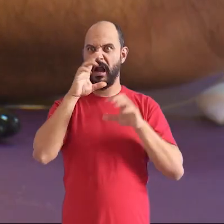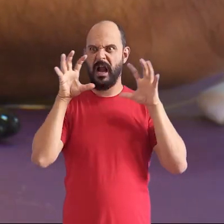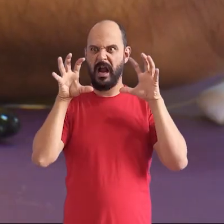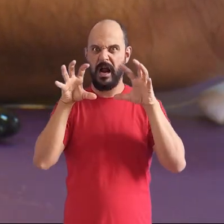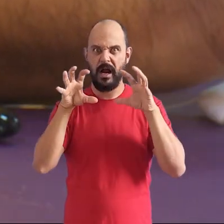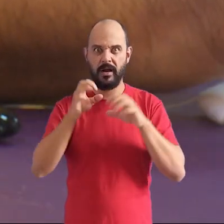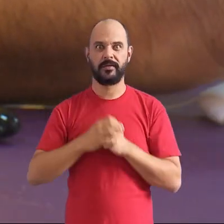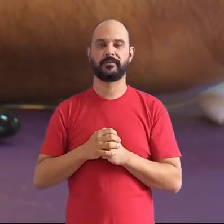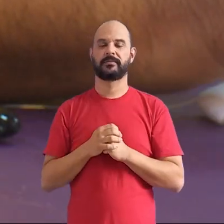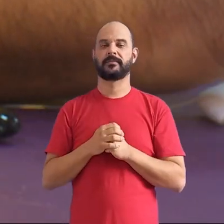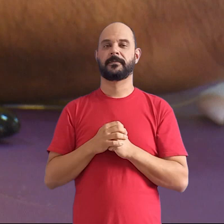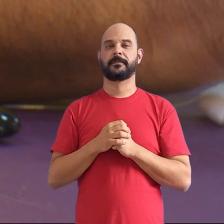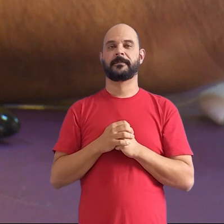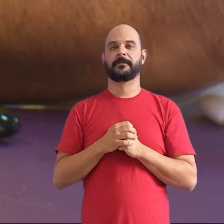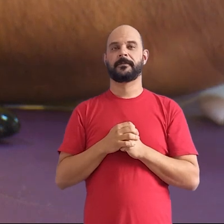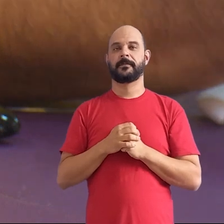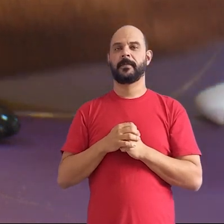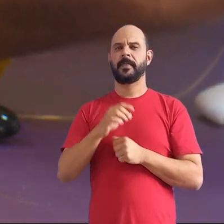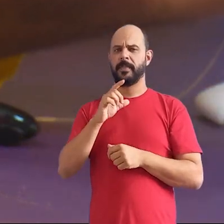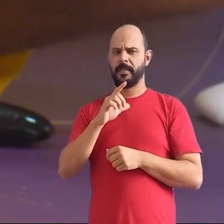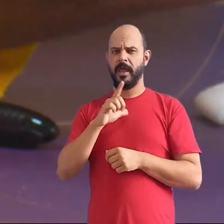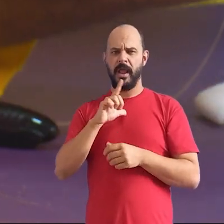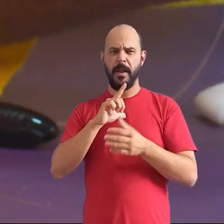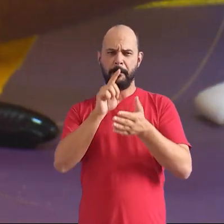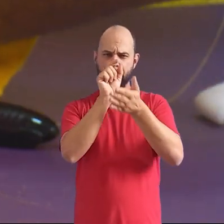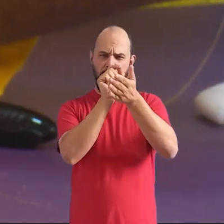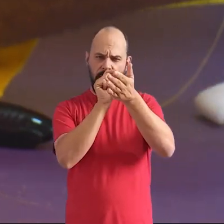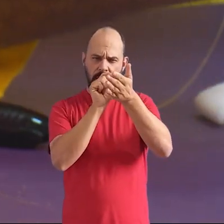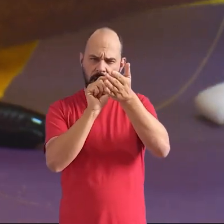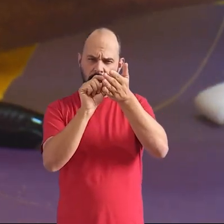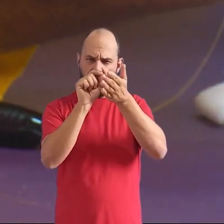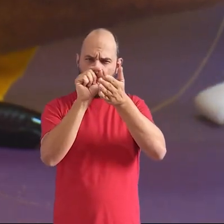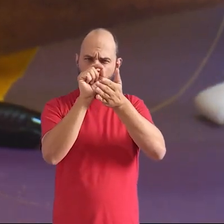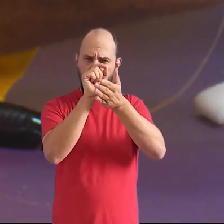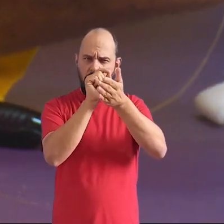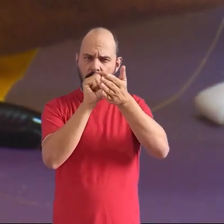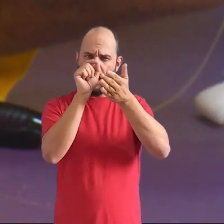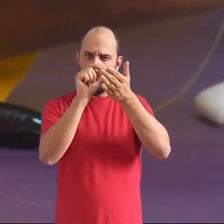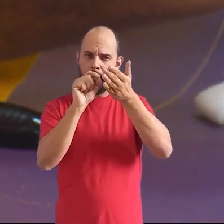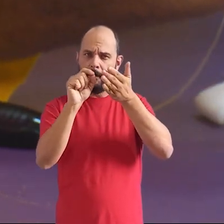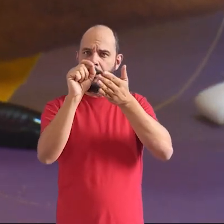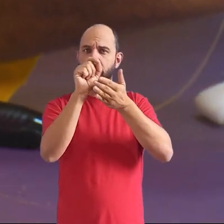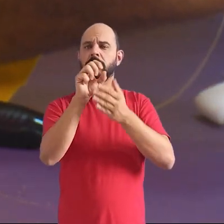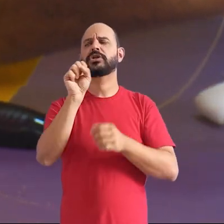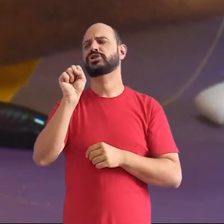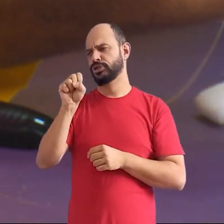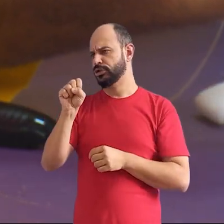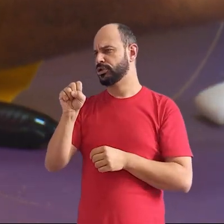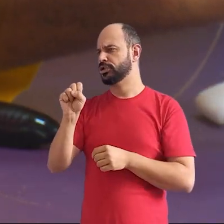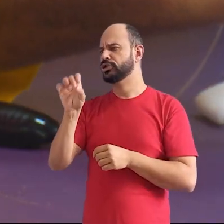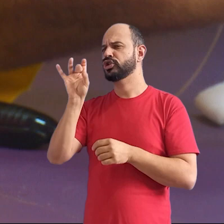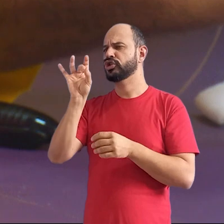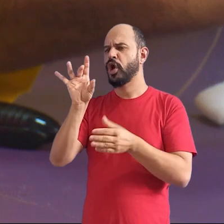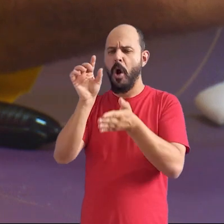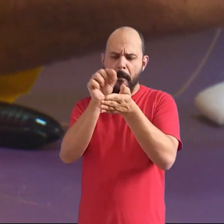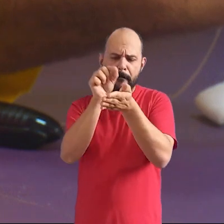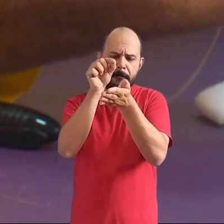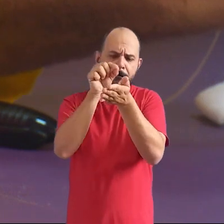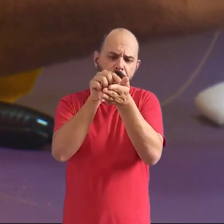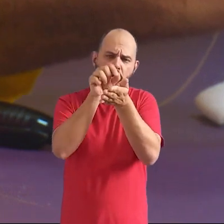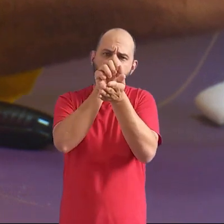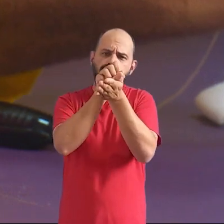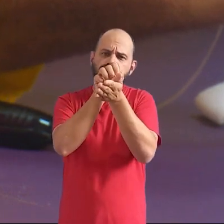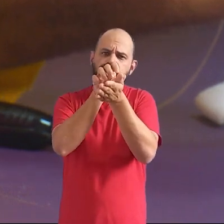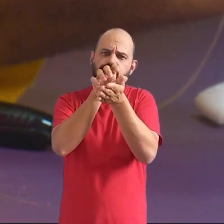assustador. A gente vai pintando, fazendo pontinhos, professor. É só de você encostar a ponta da